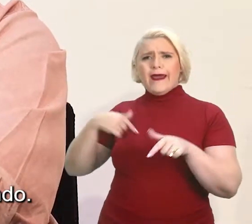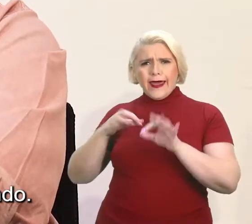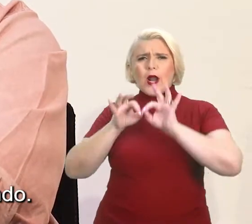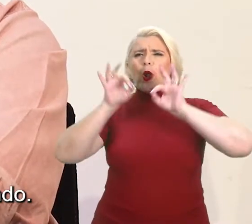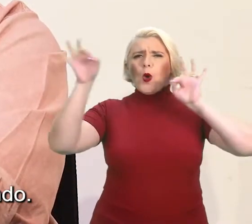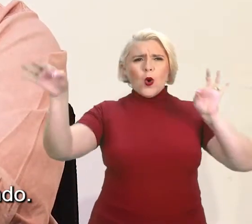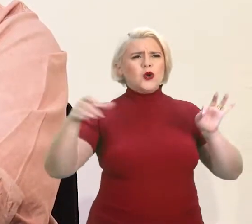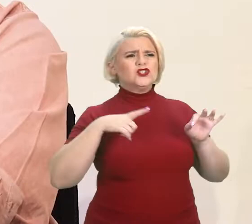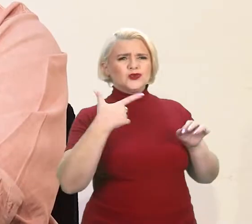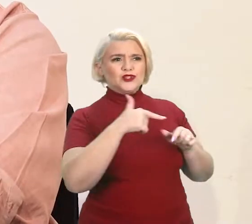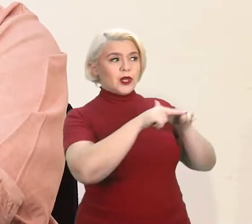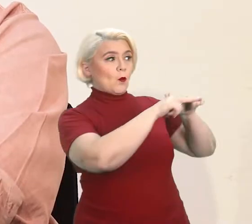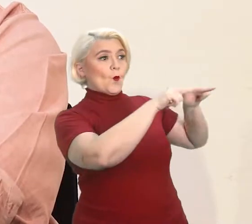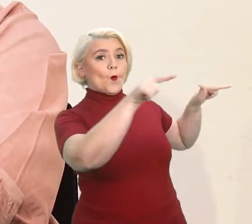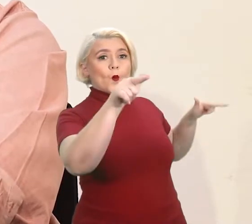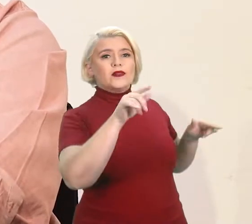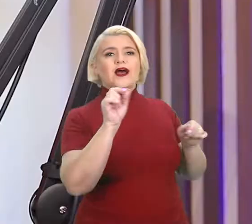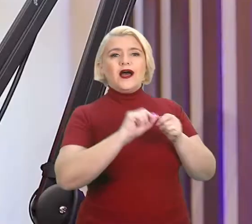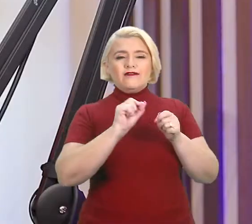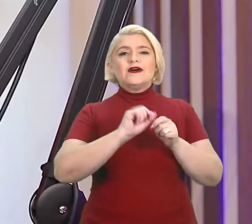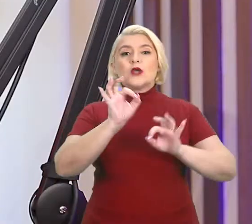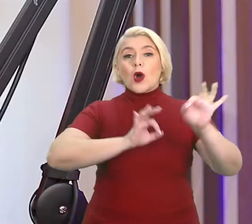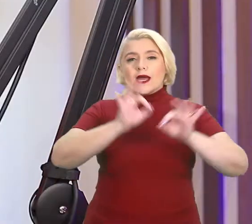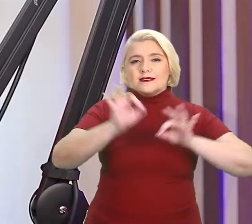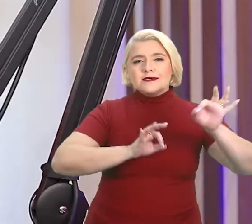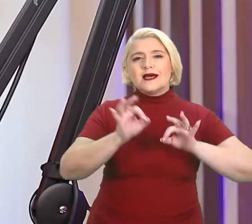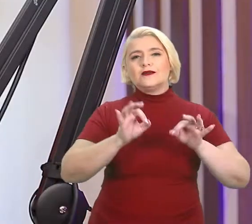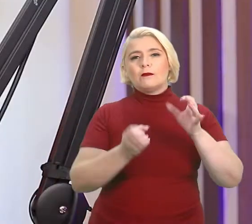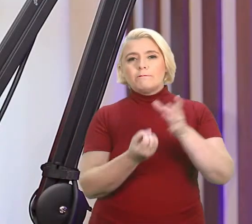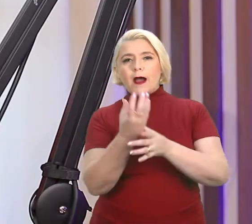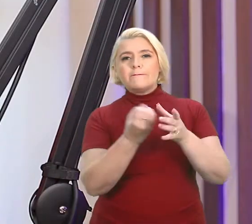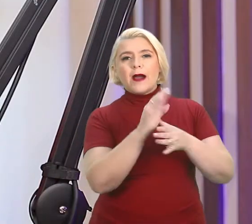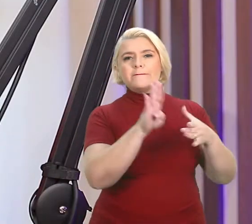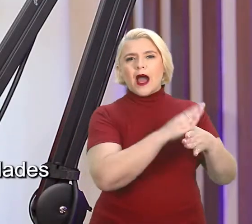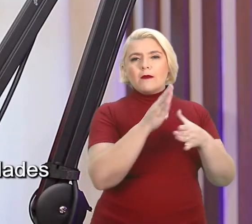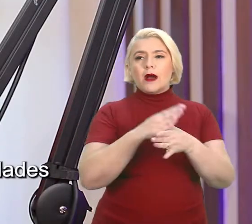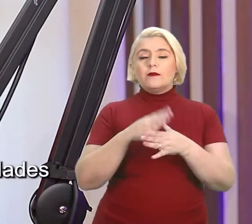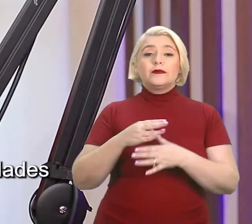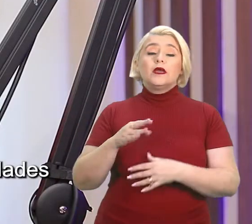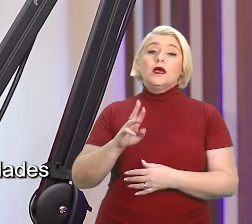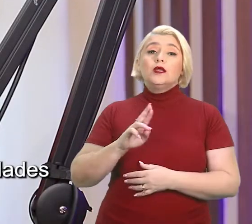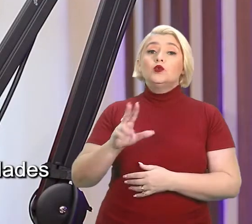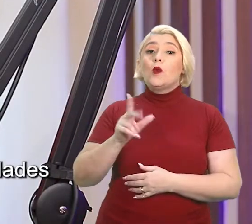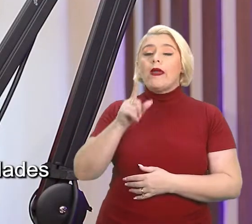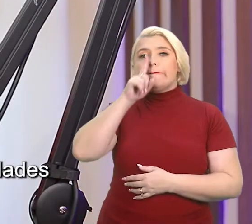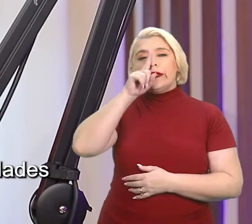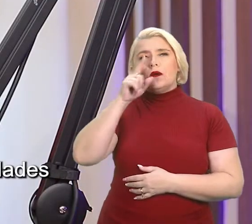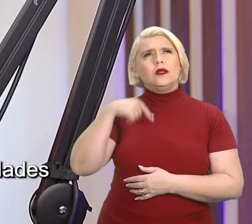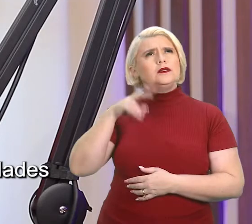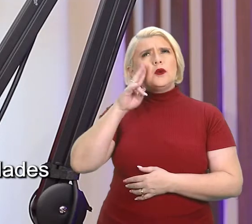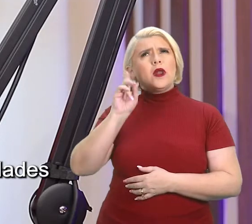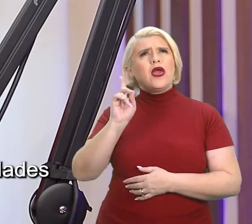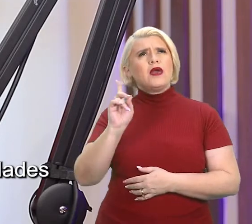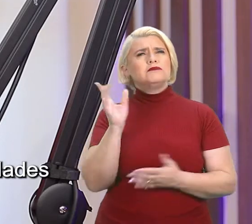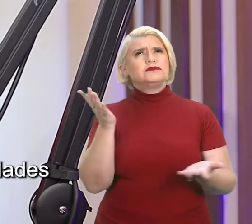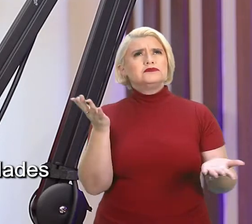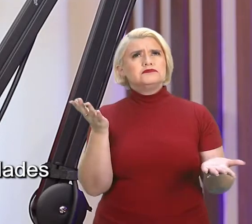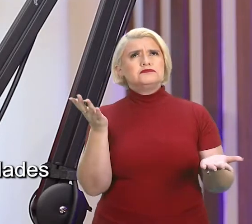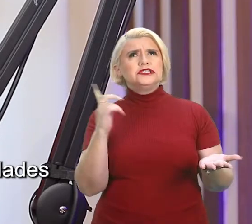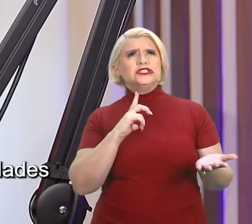se organizando, Estava se organizando, E não era tão perigoso. Eu não me lembro, assim, de